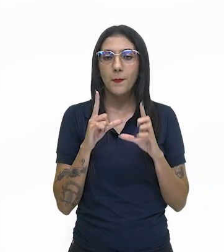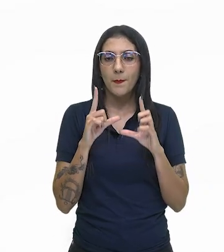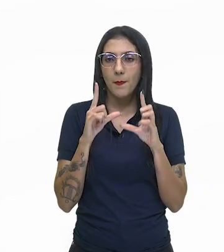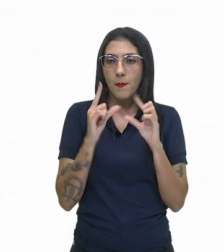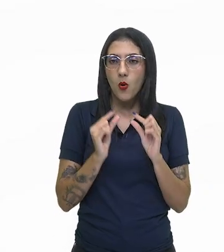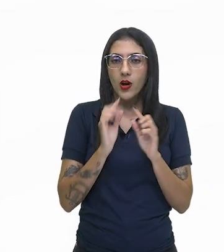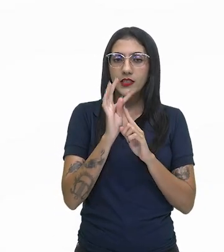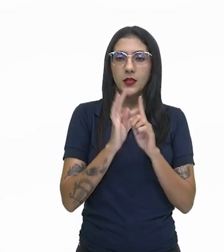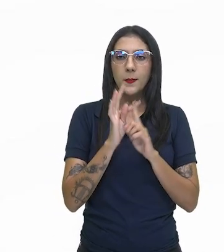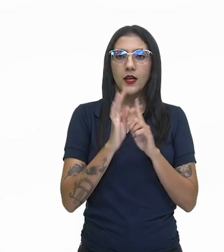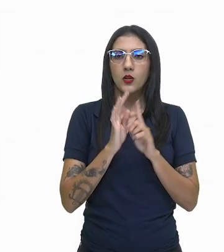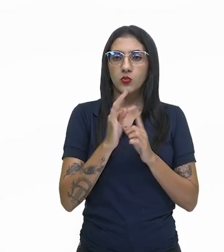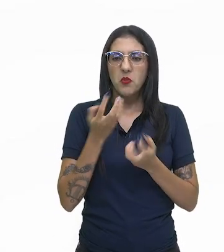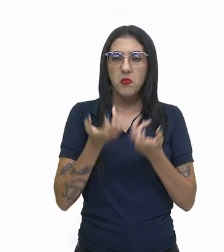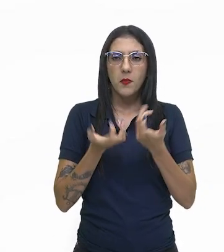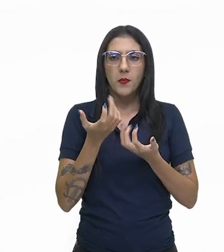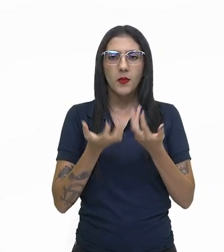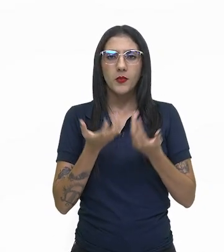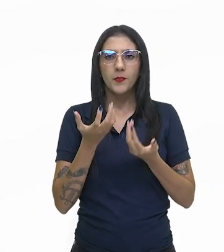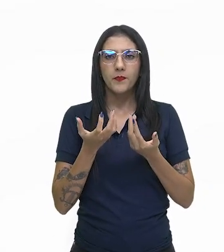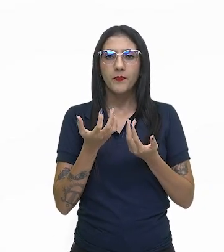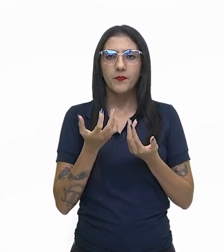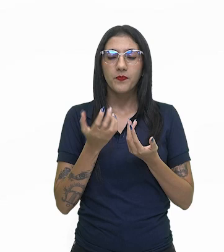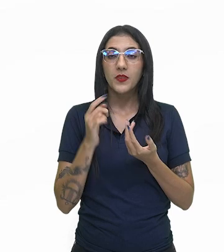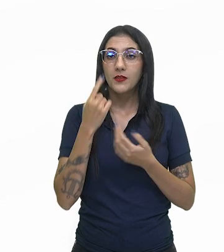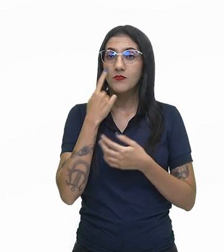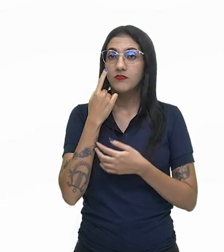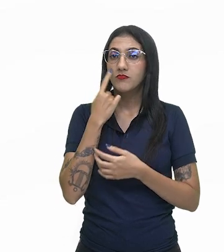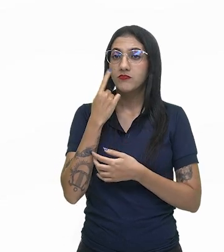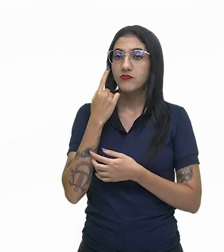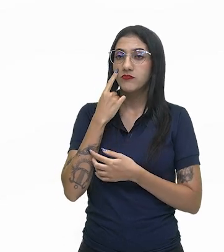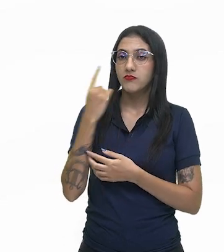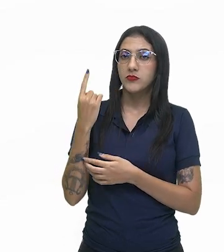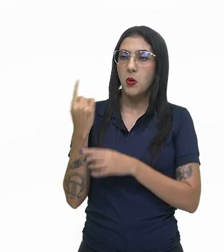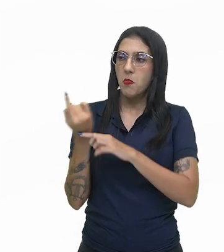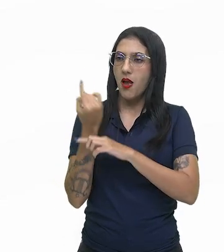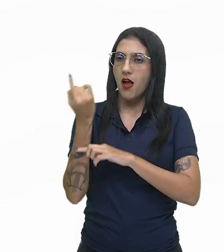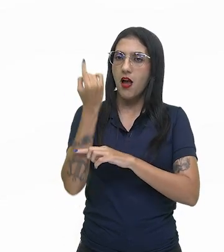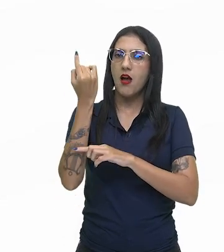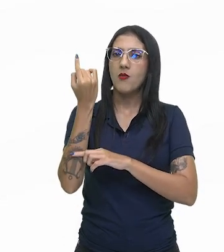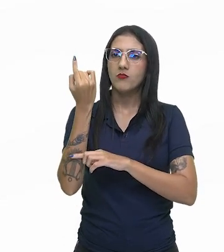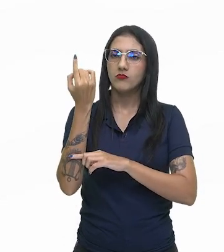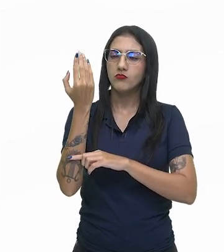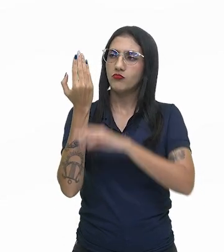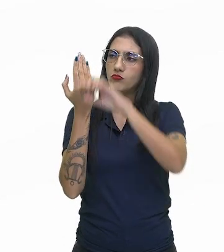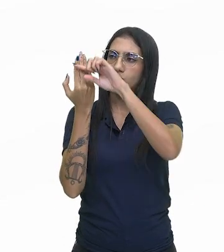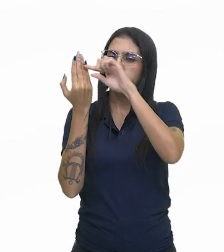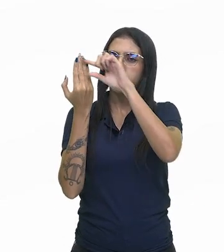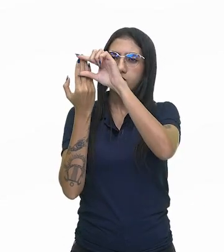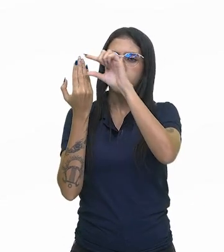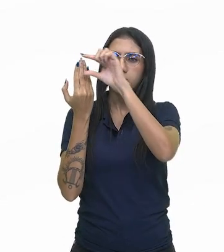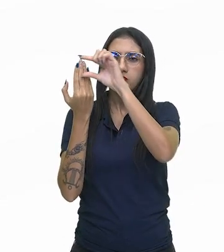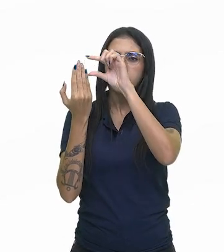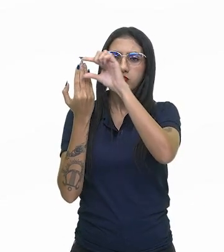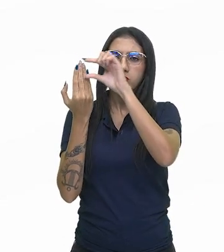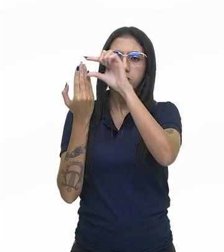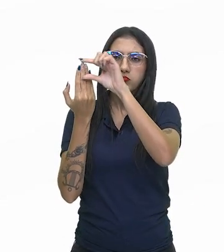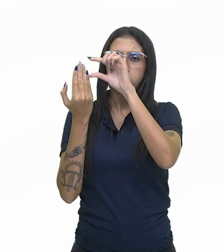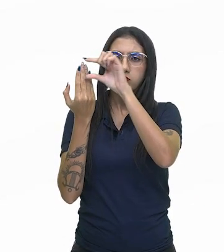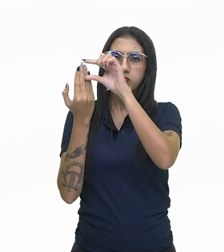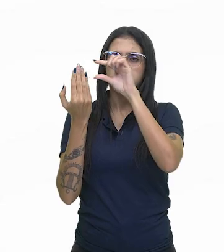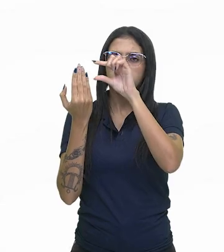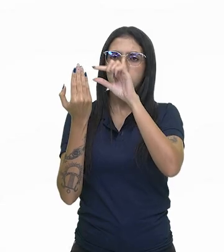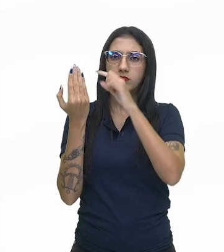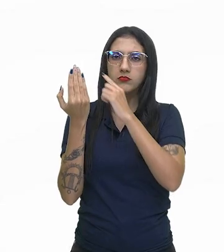de ebulição. Eles vão sair lá no topo das colunas, como vocês podem ver aí na torre de